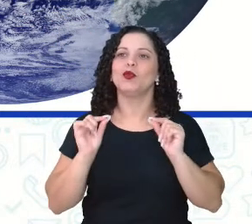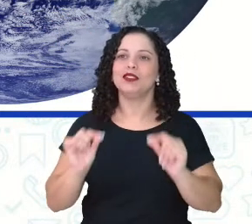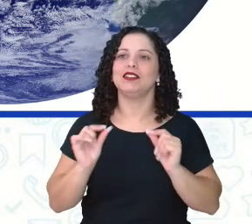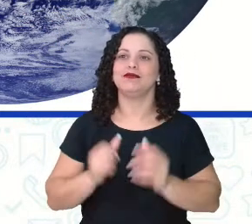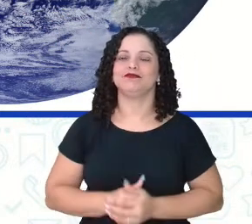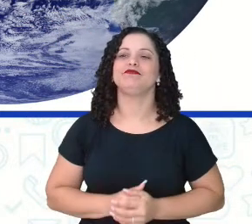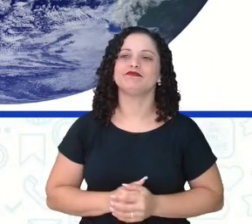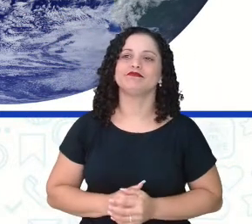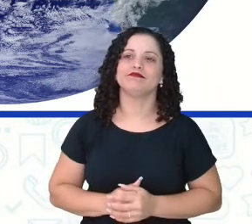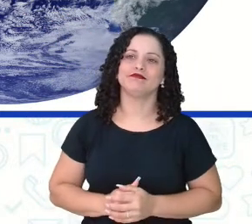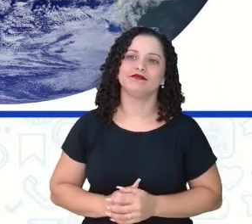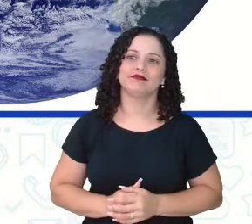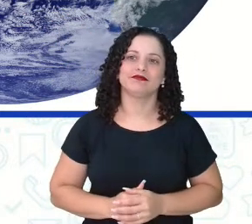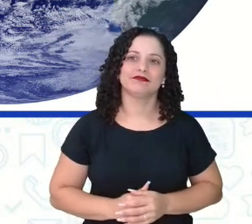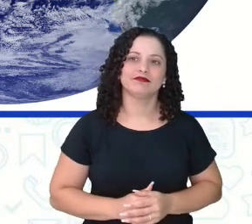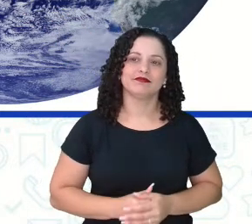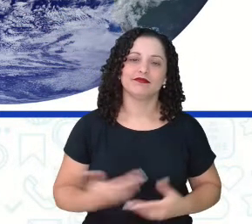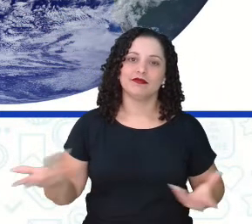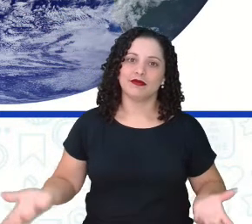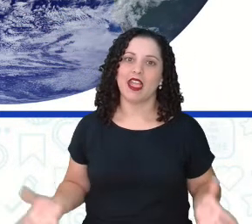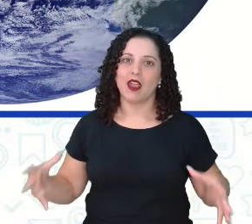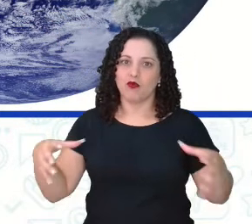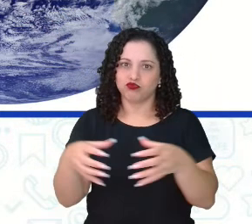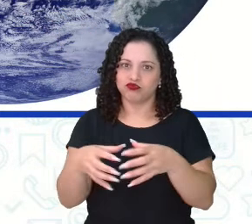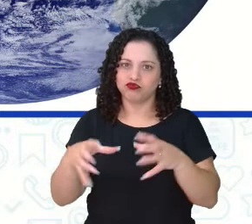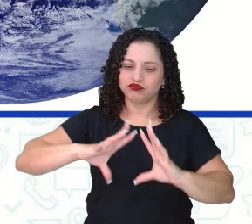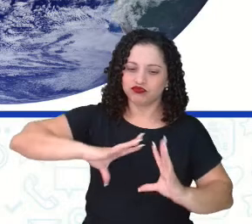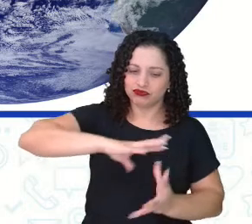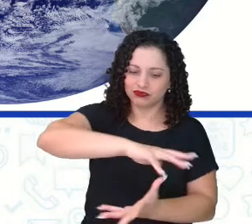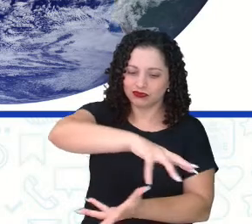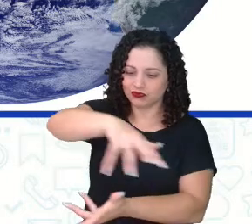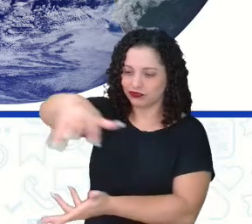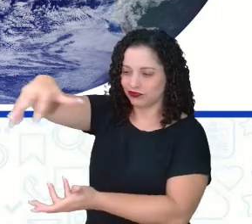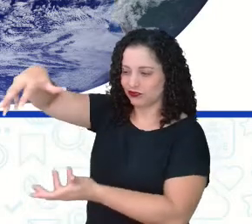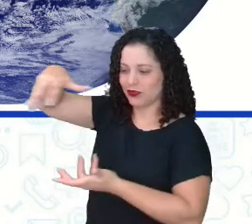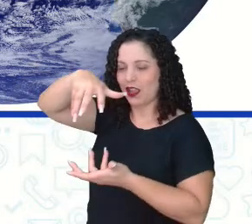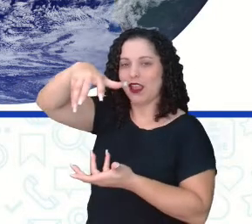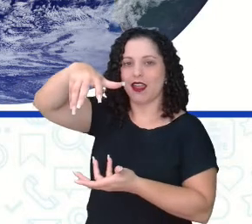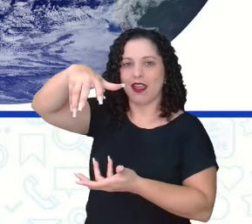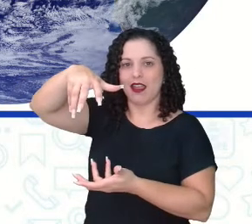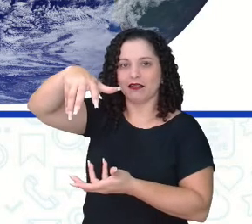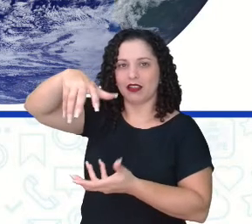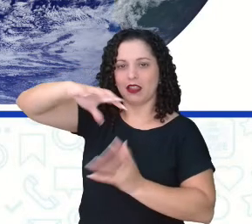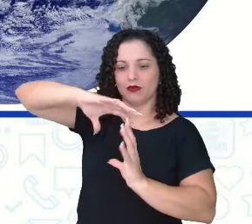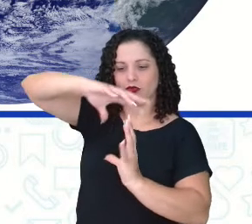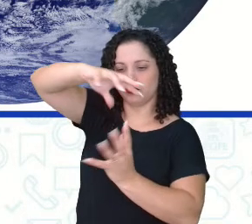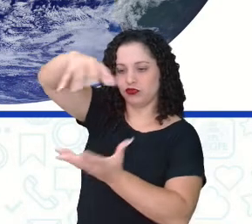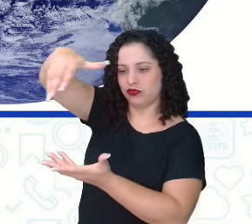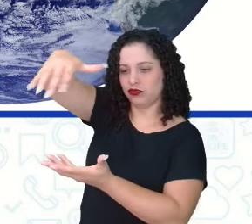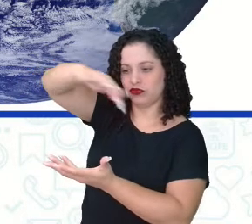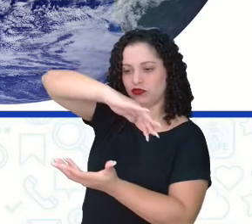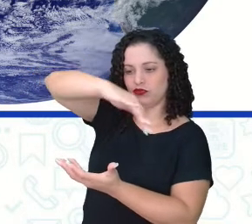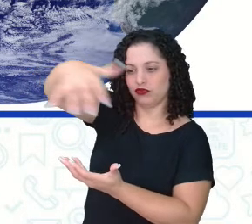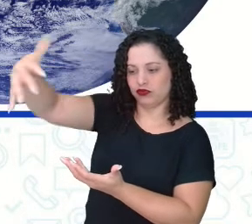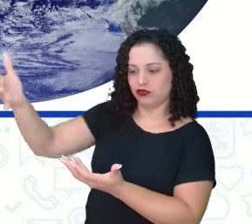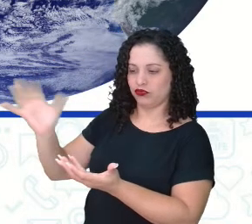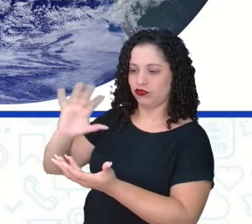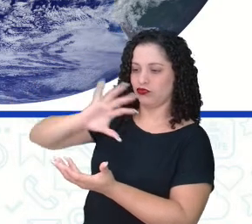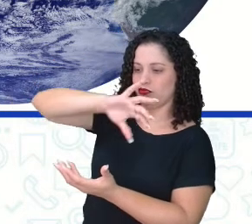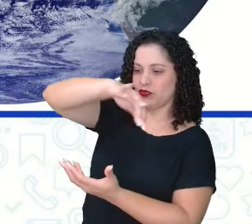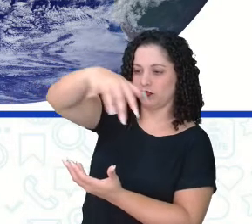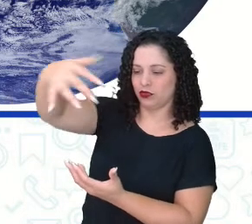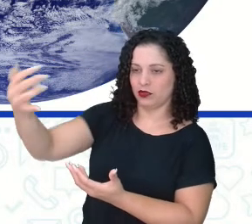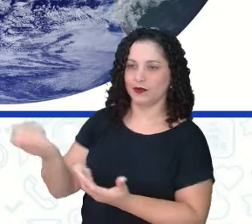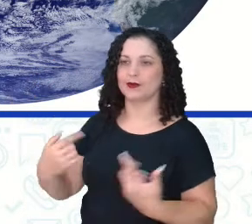que garante o funcionamento dos componentes da Terra em sua superfície, bem como as